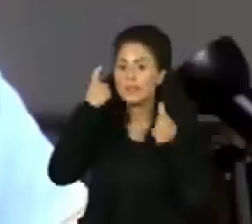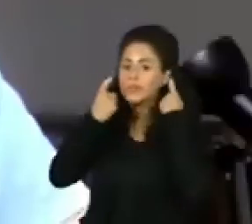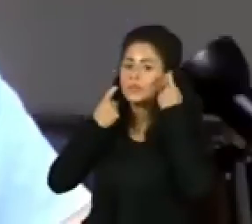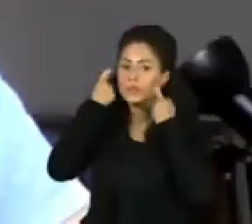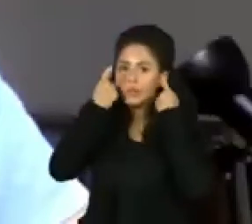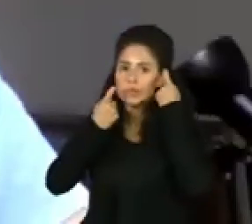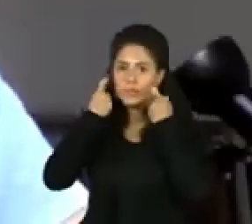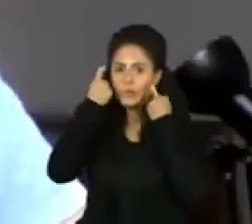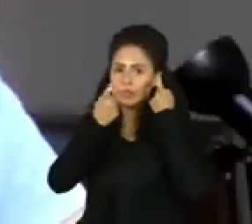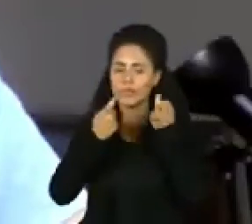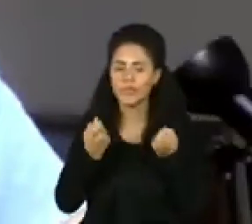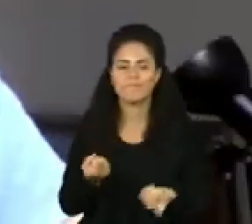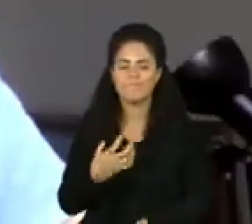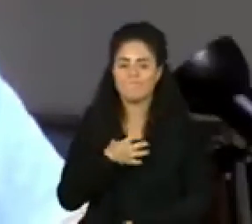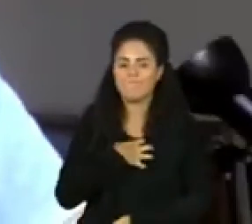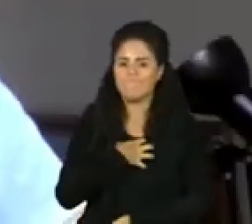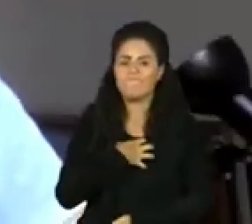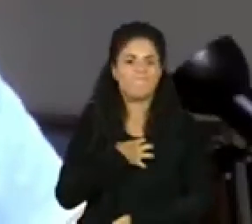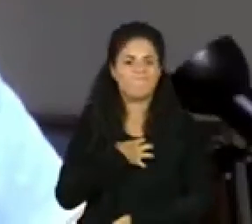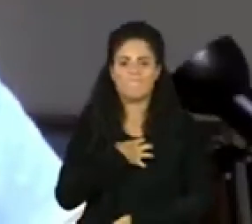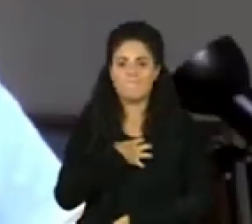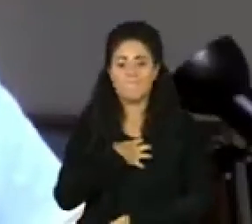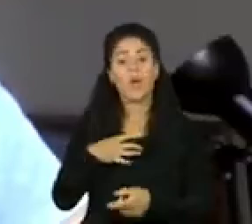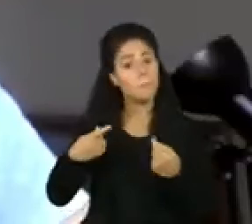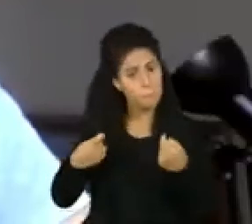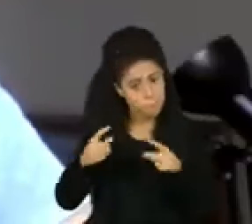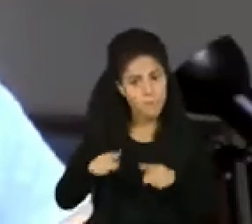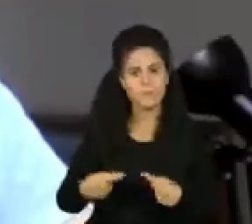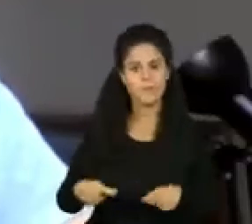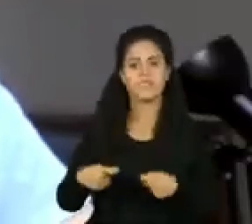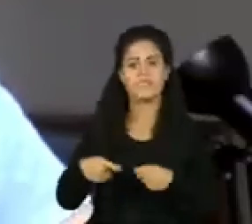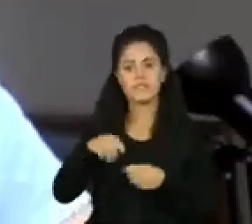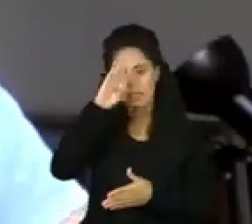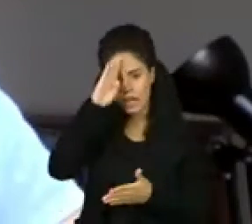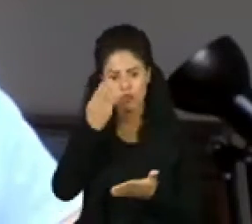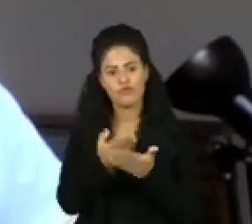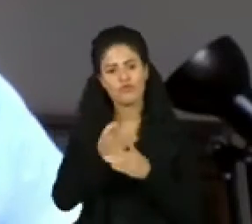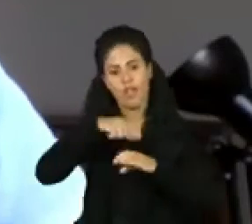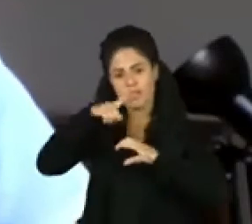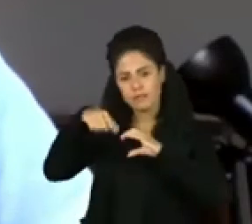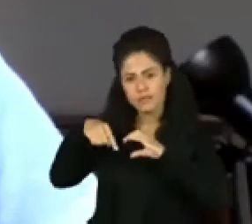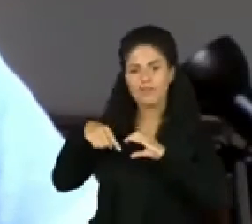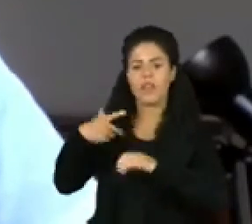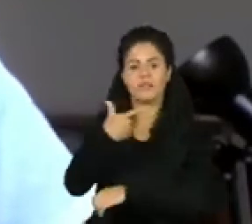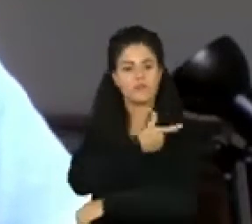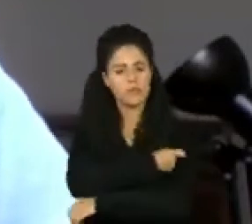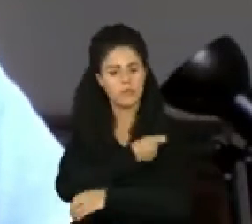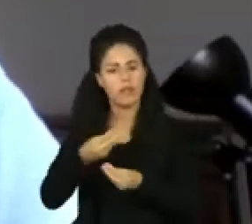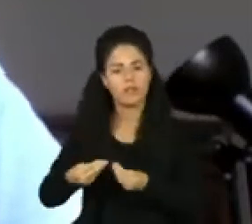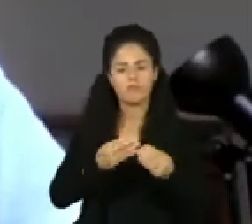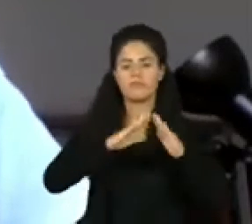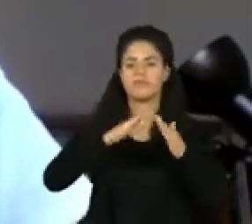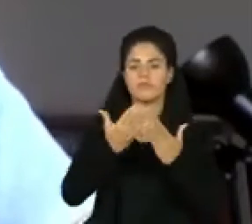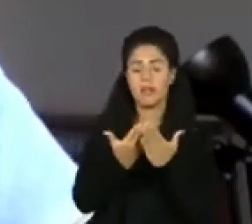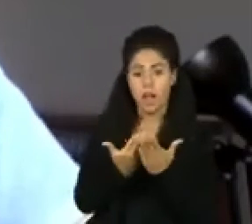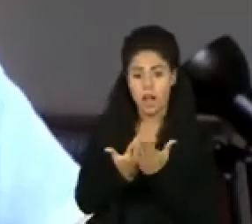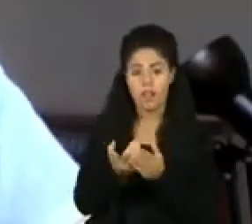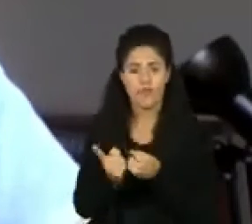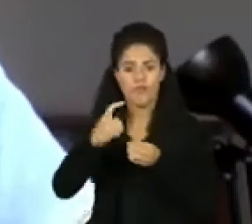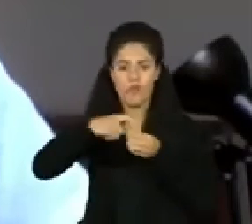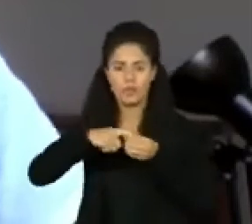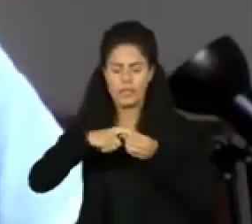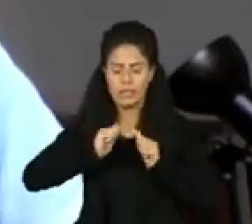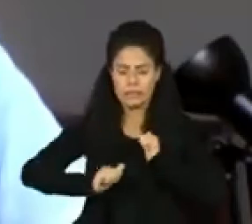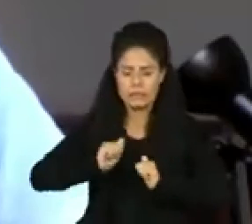preocupação. É uma apreensão diária. Mas a gente tem que manter a leveza, principalmente com as crianças, né? Não transferir para elas essa